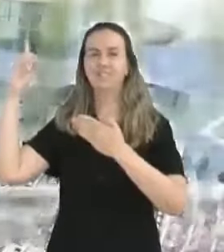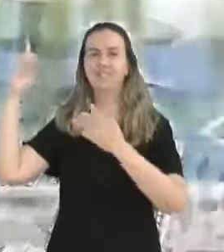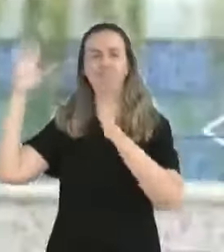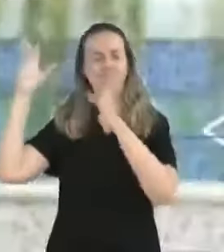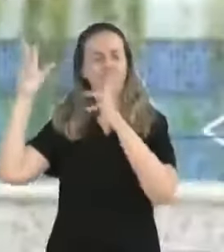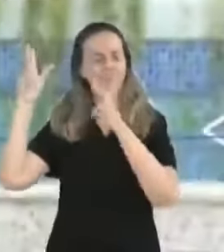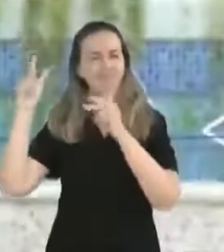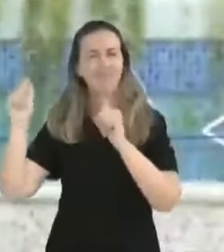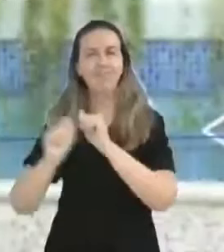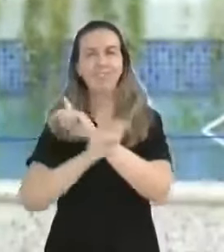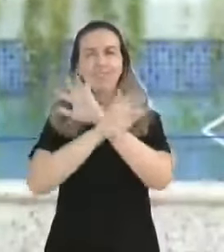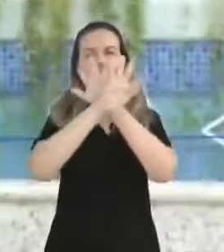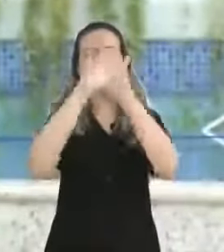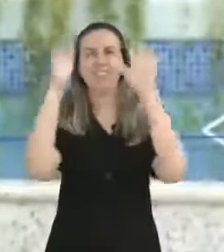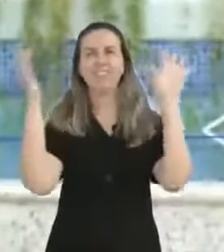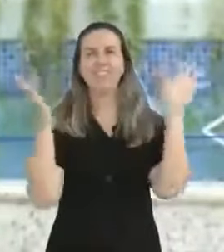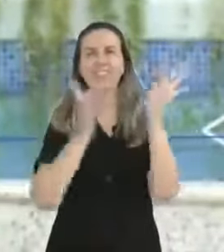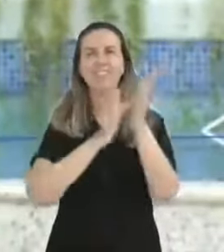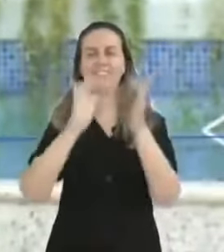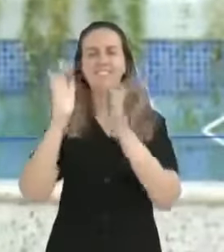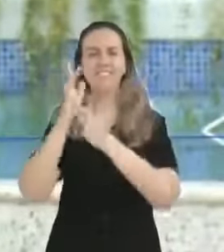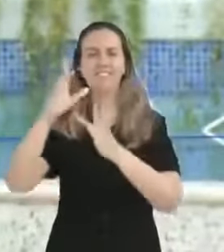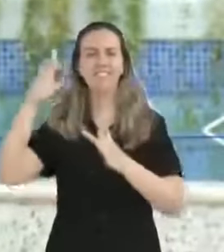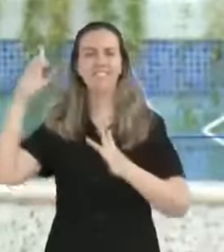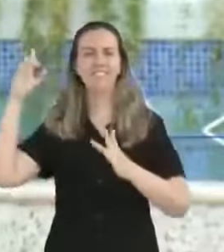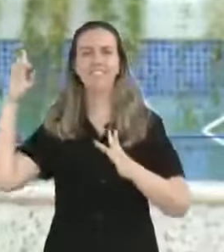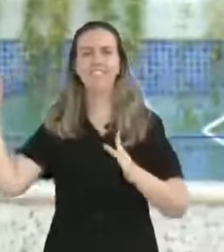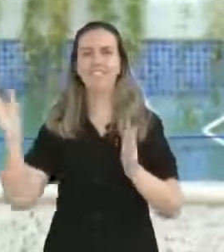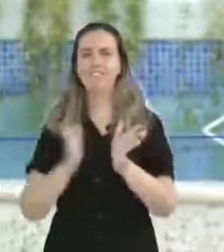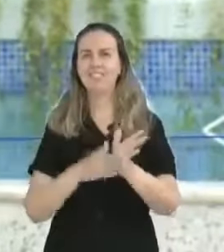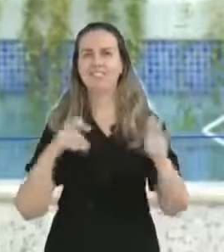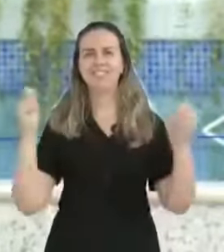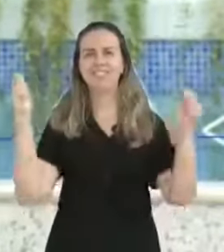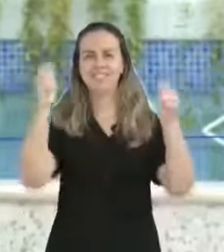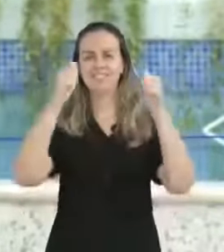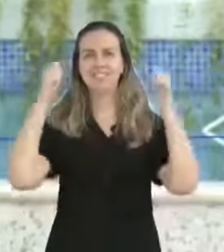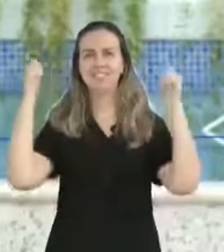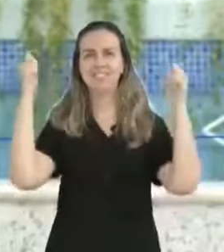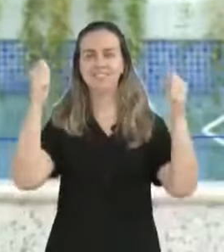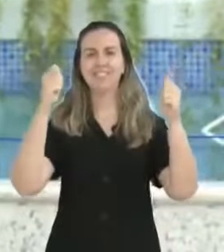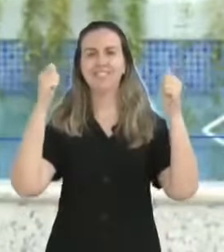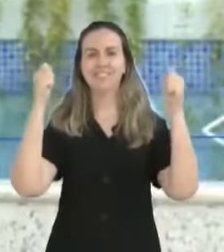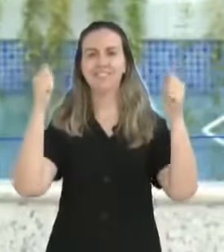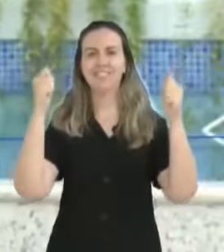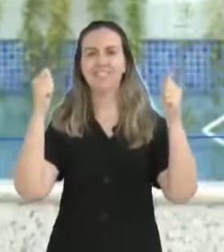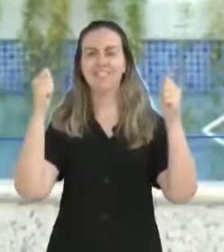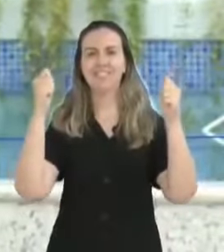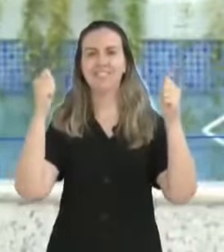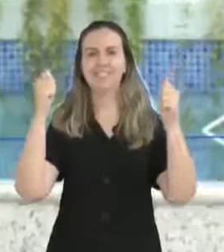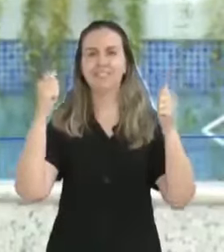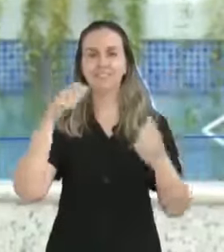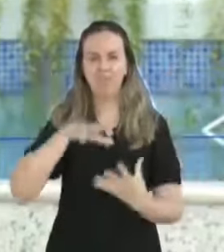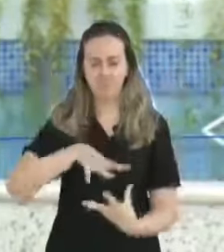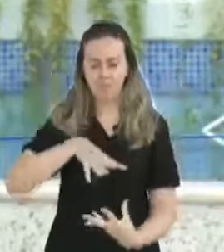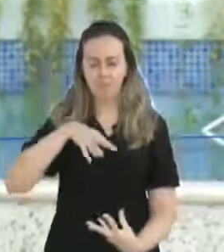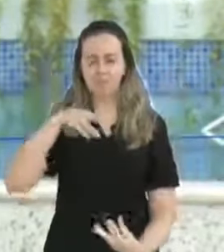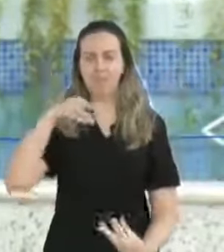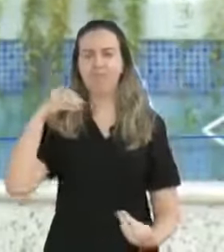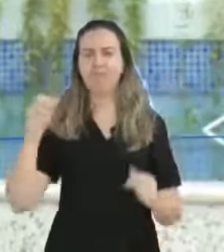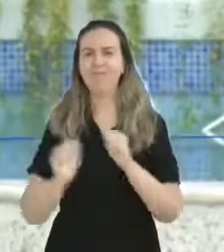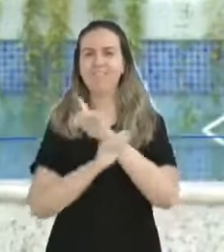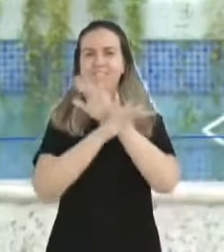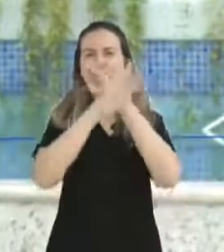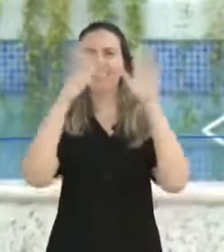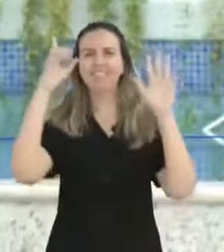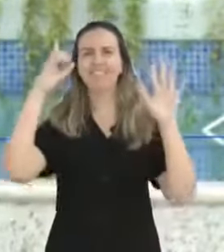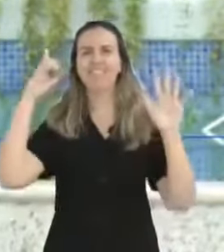está preso na sua garganta. Solte aquele aleluia que está entalado na sua alma, porque você